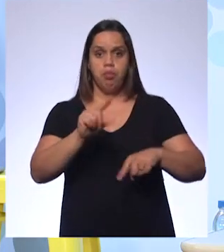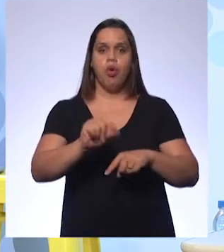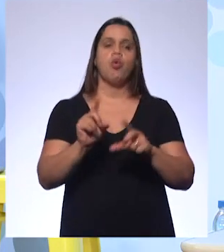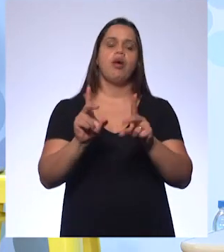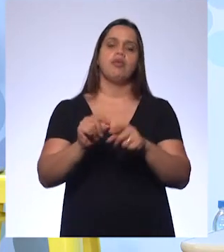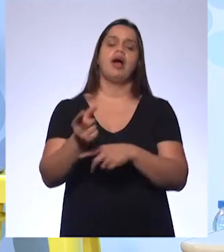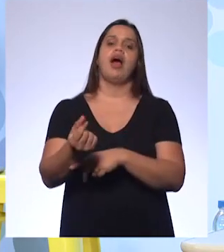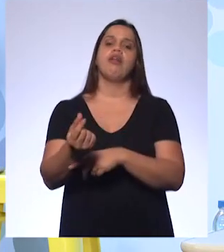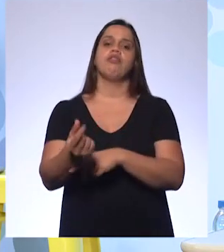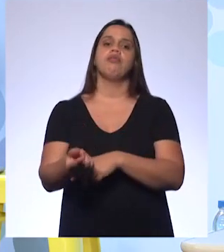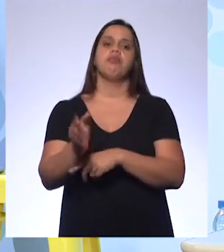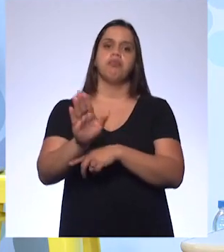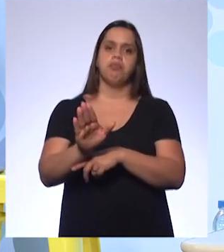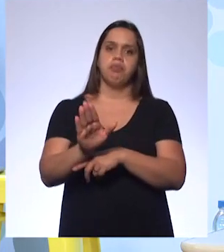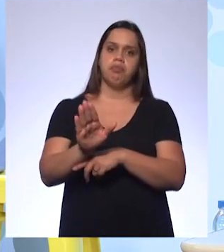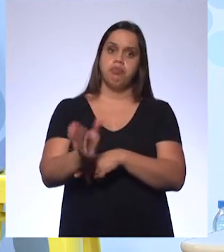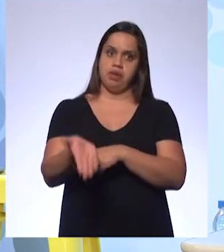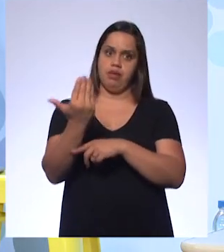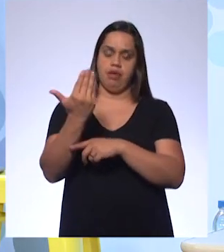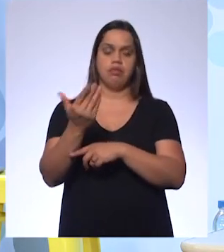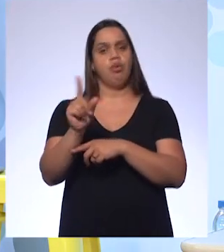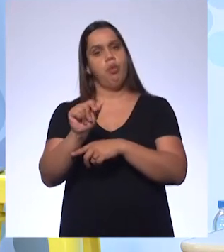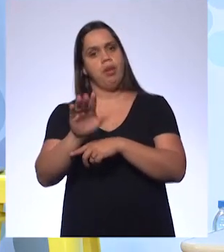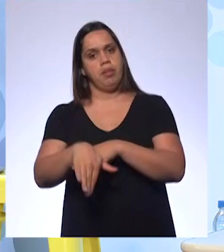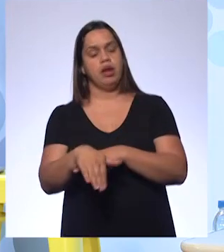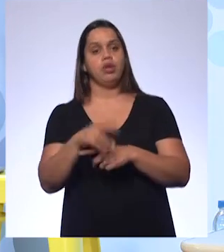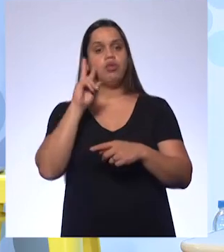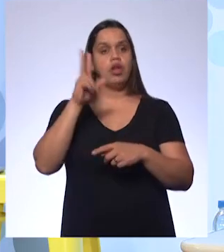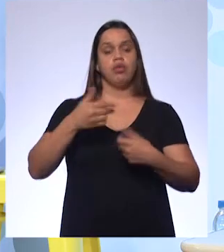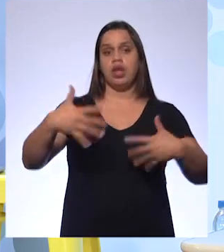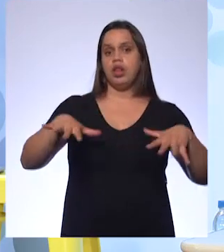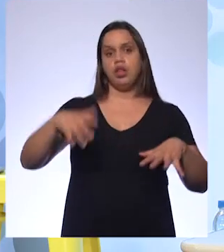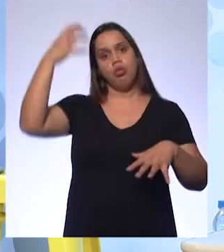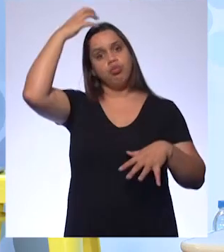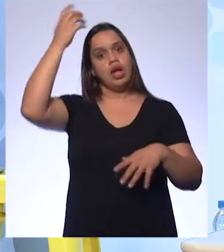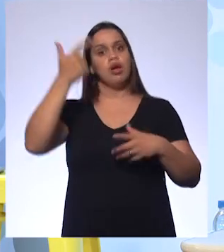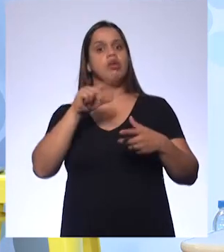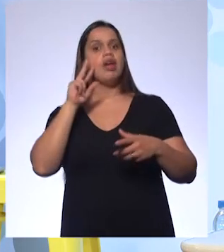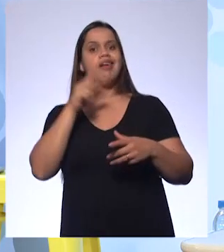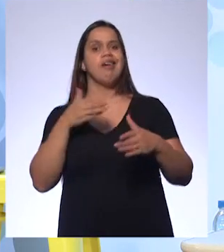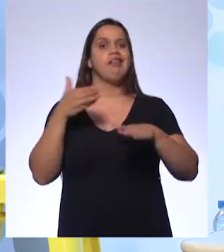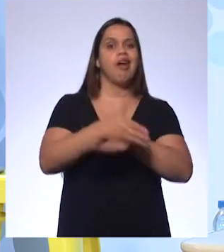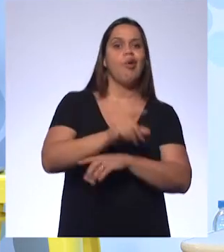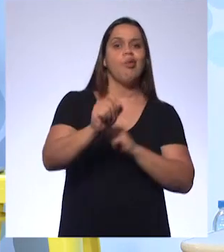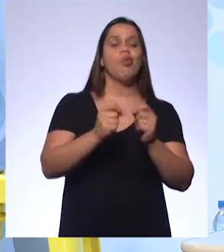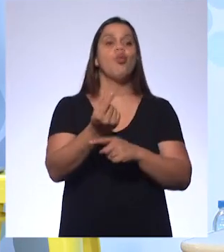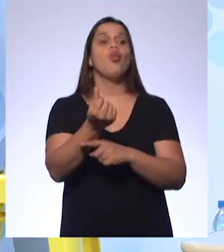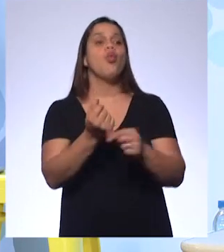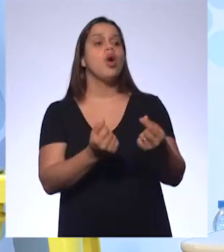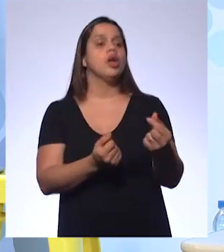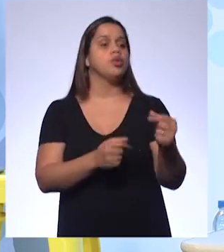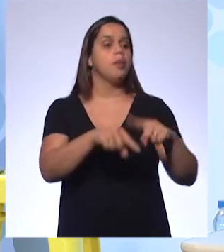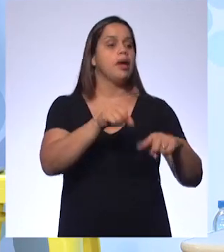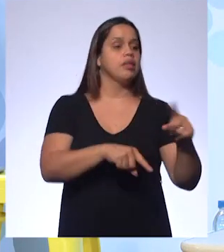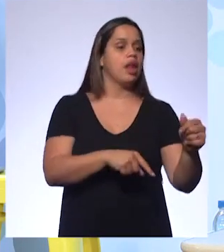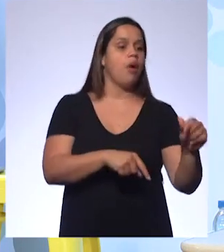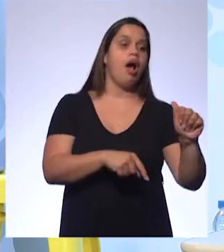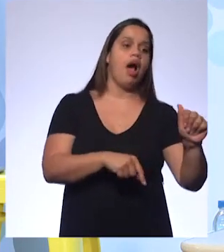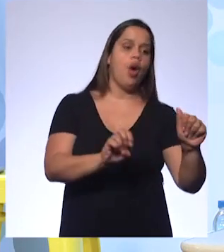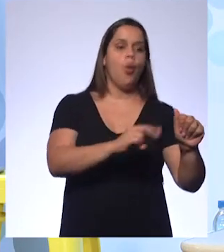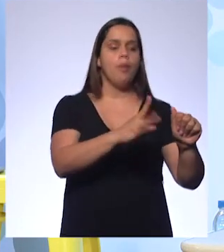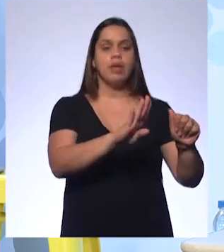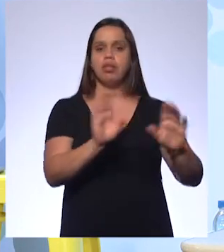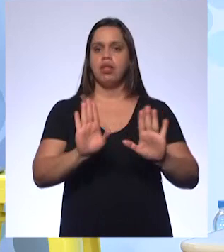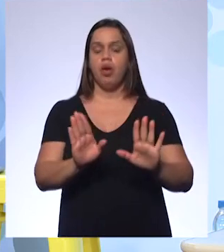desse jeito. Então, vejam que não tem um rei intervindo quanto que vai custar A ou B. É o próprio mercado que se